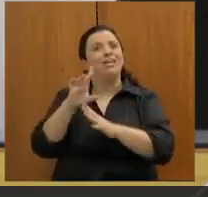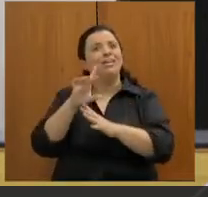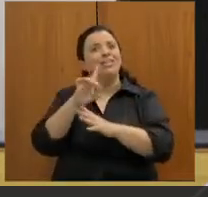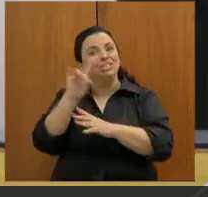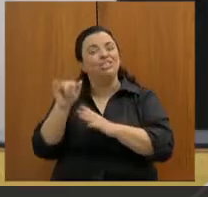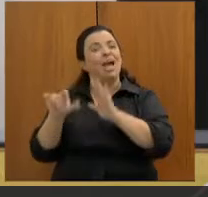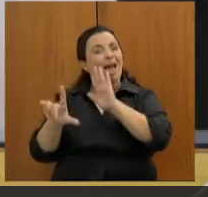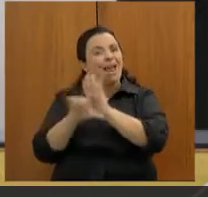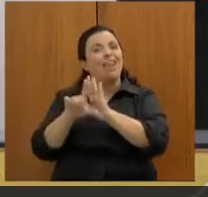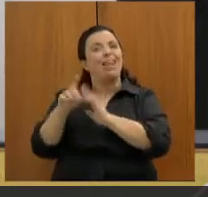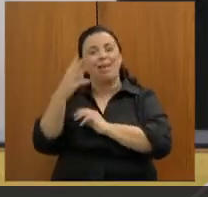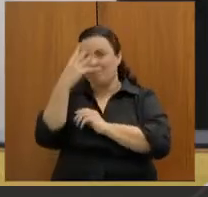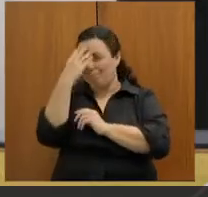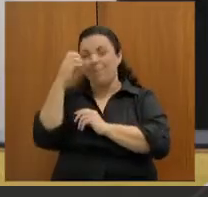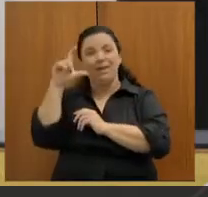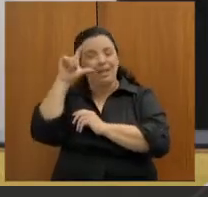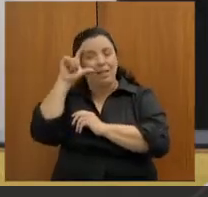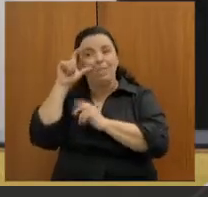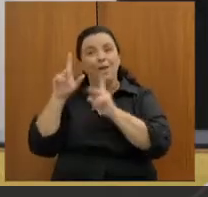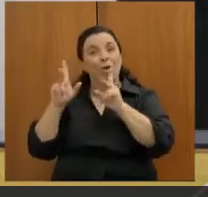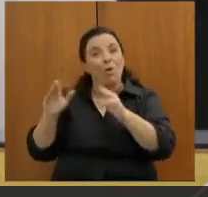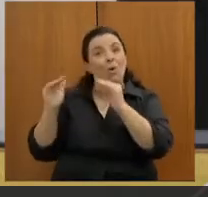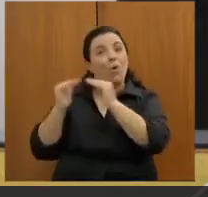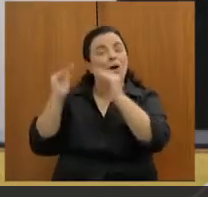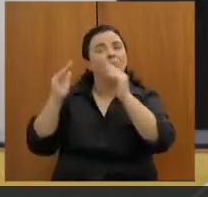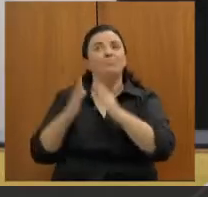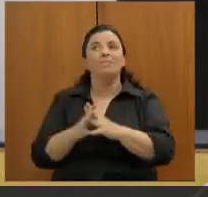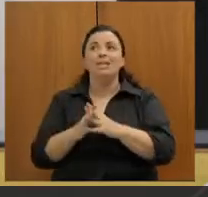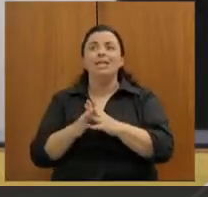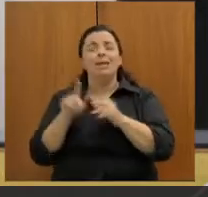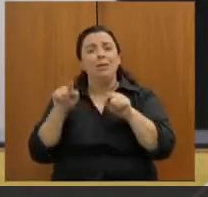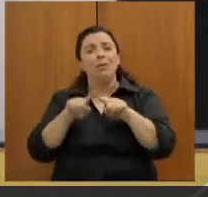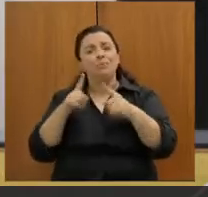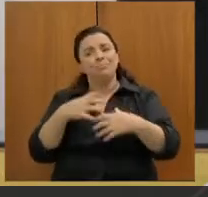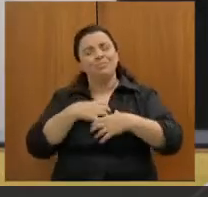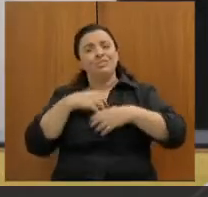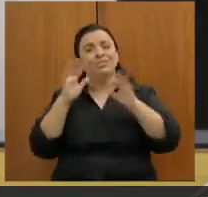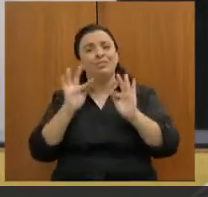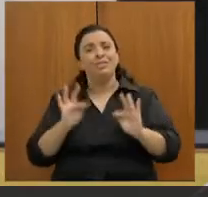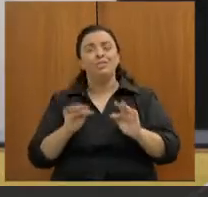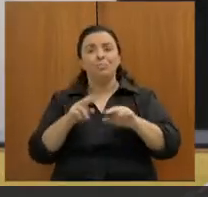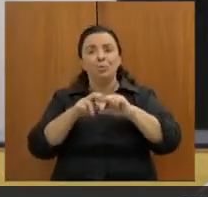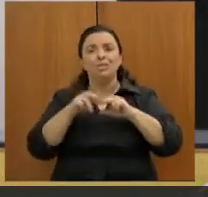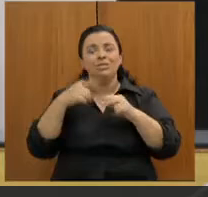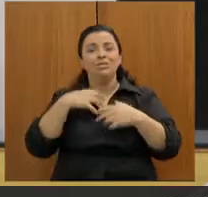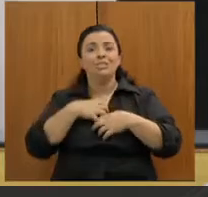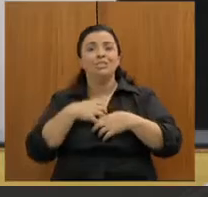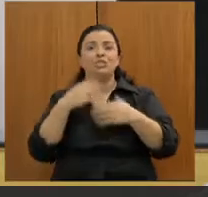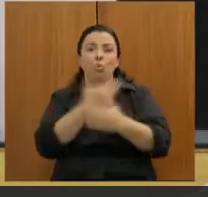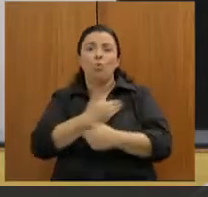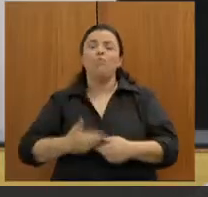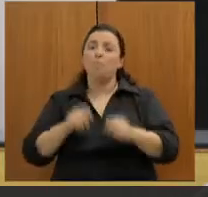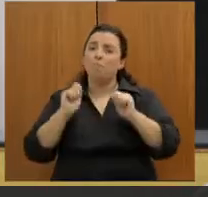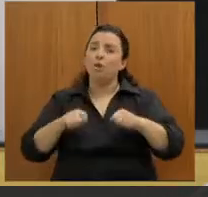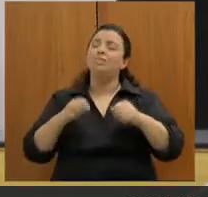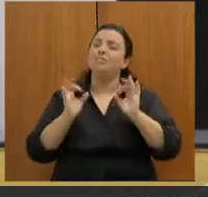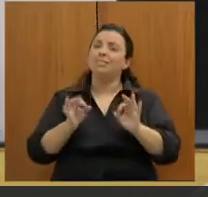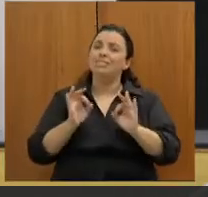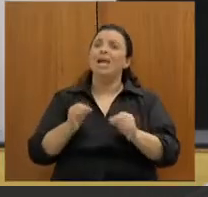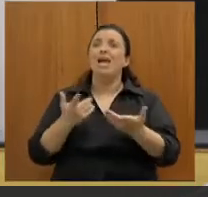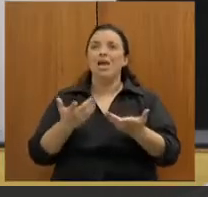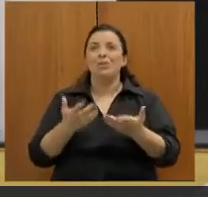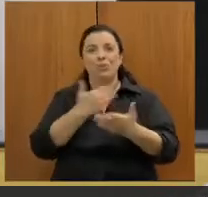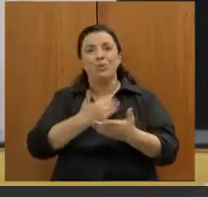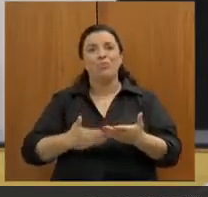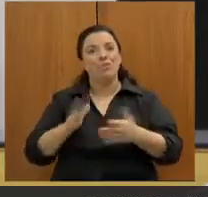o legislativo EA sociedade civil e o governo pode dar certo pode ser uma corrente do bem aí em